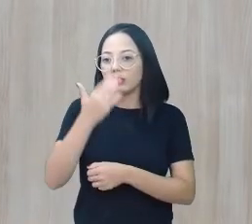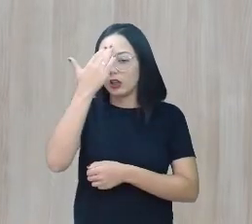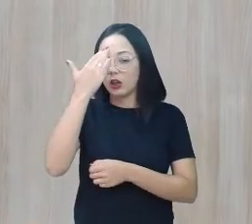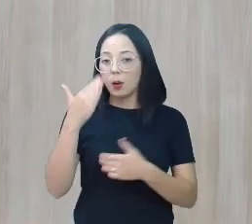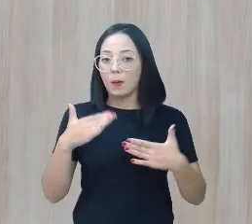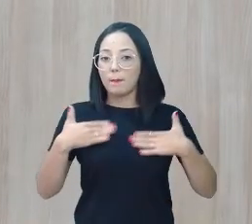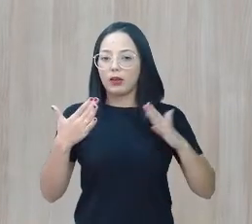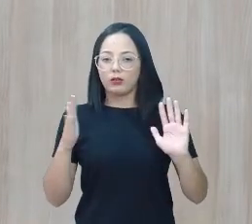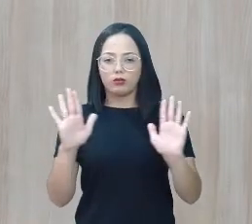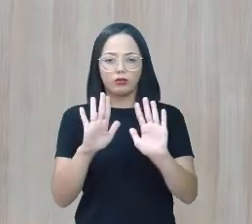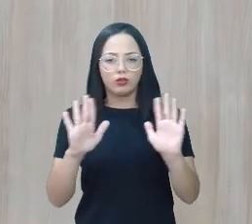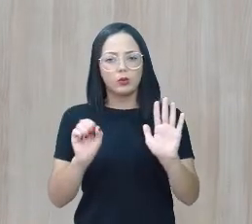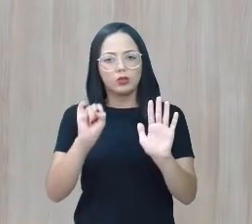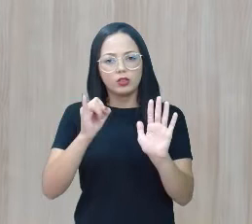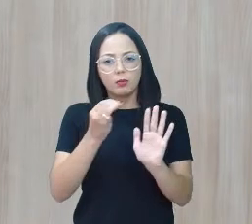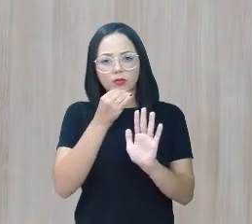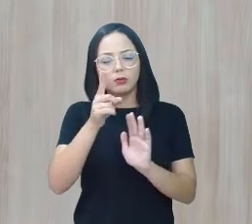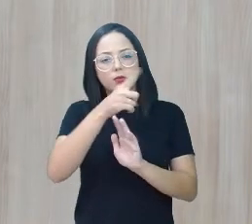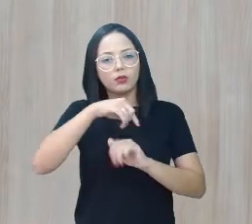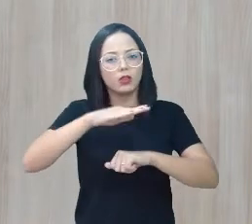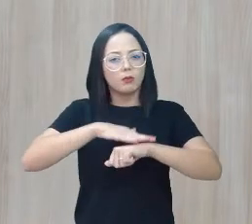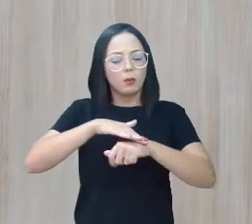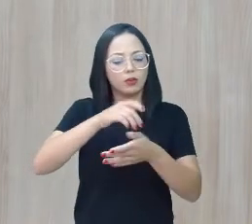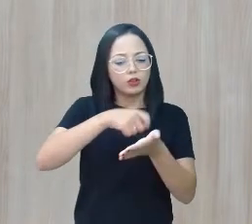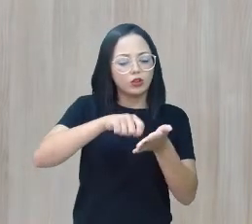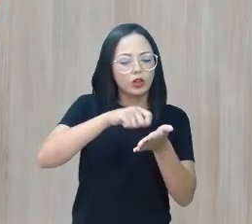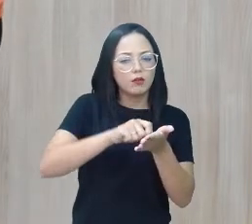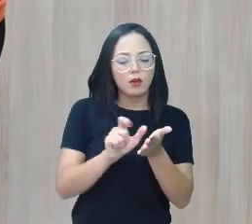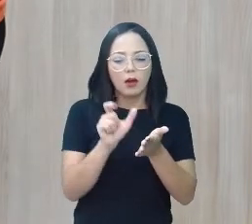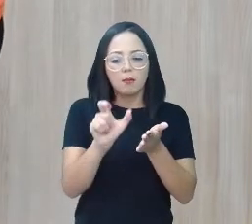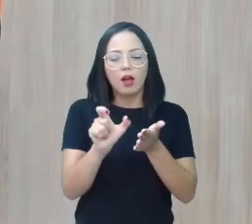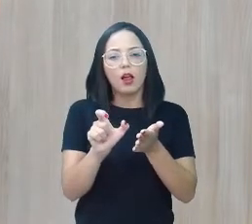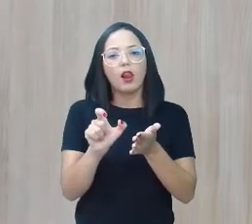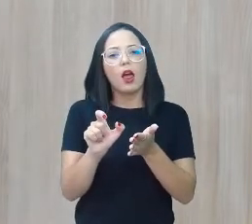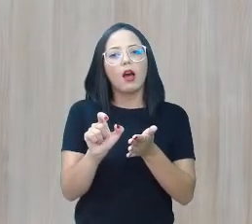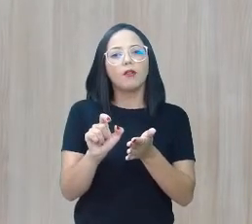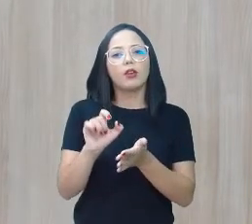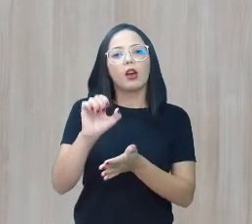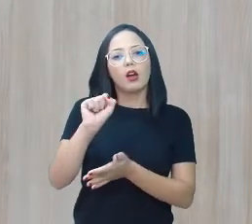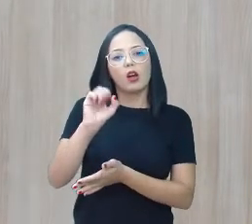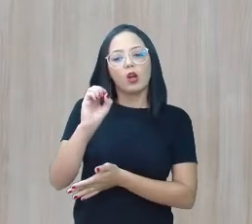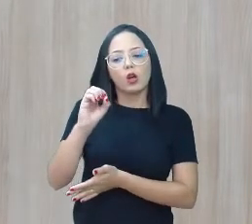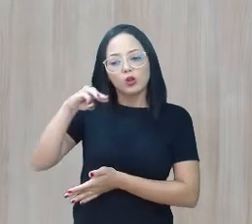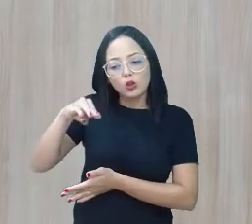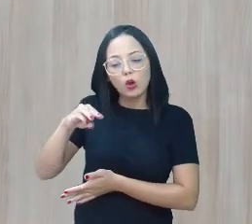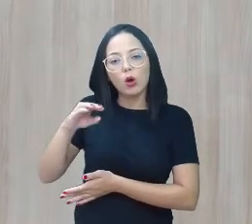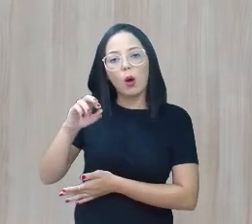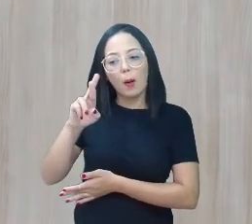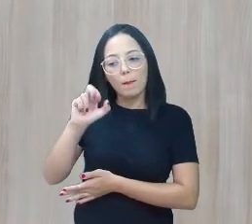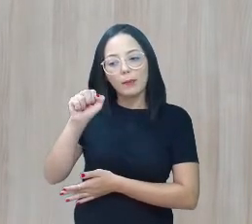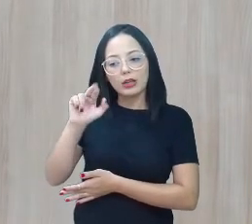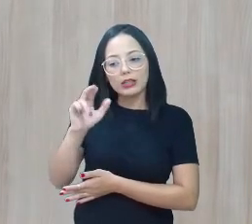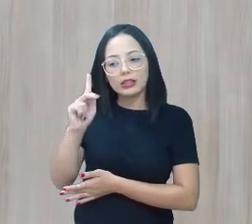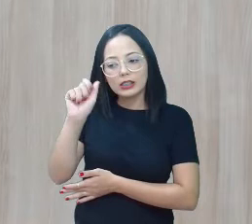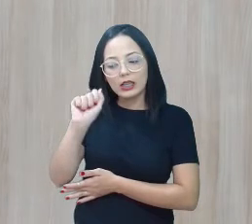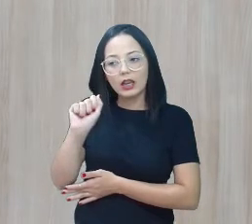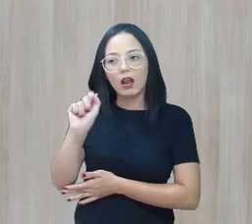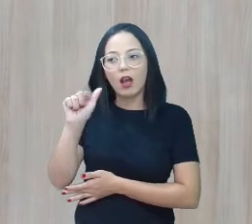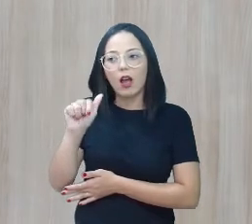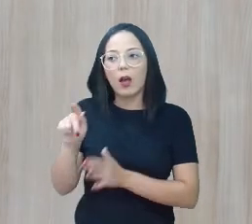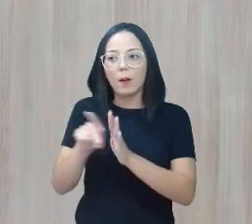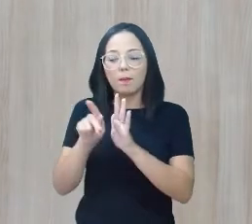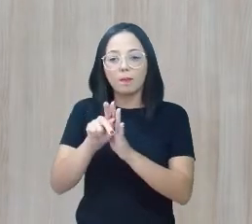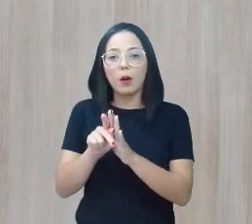assusta se você, em algum momento, você escreveu a palavra sobrancelha de forma